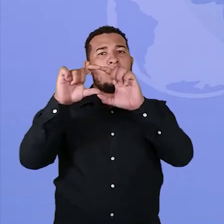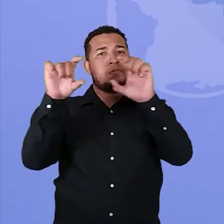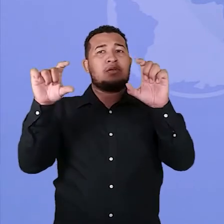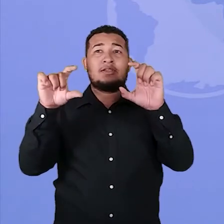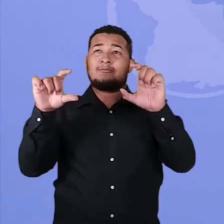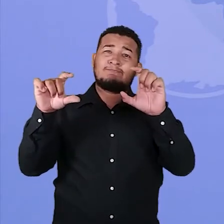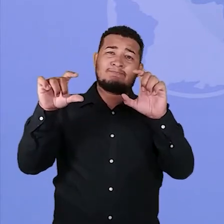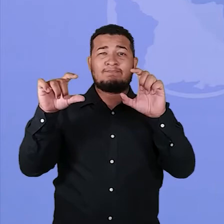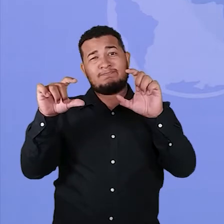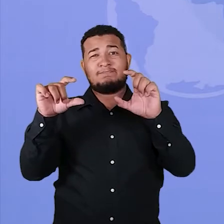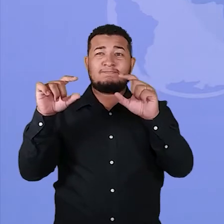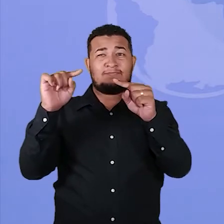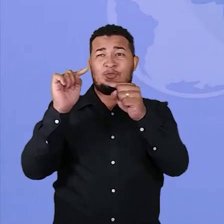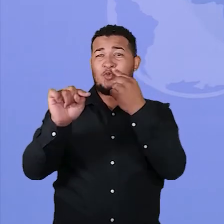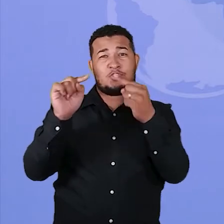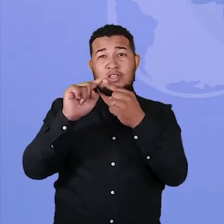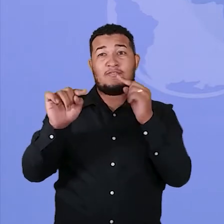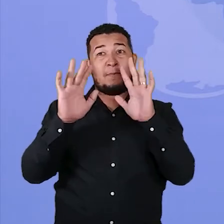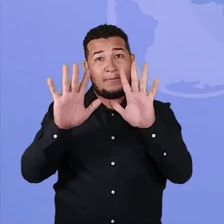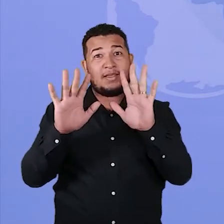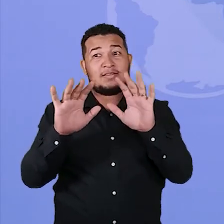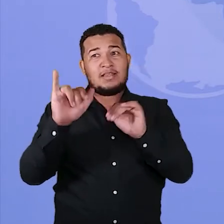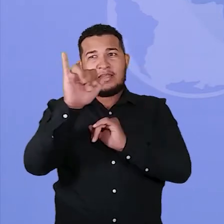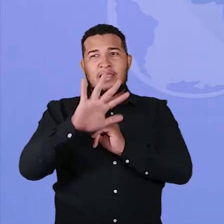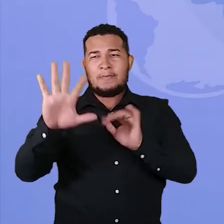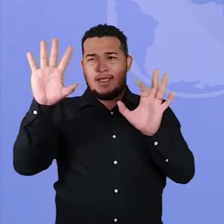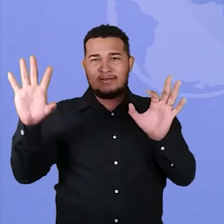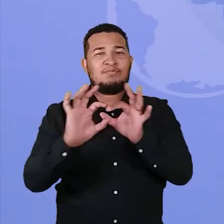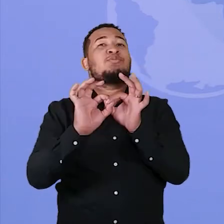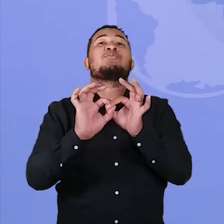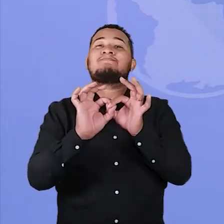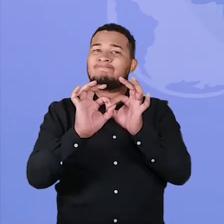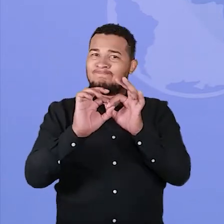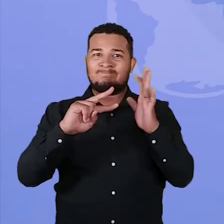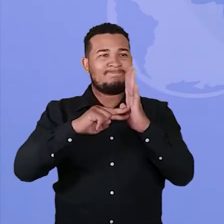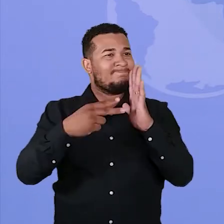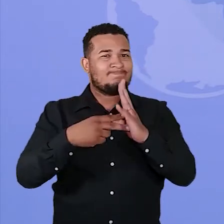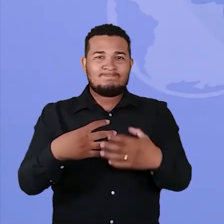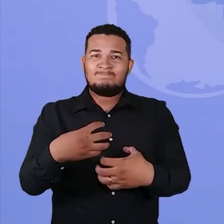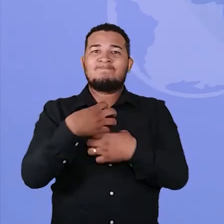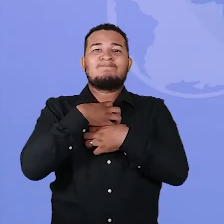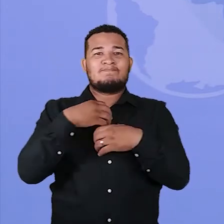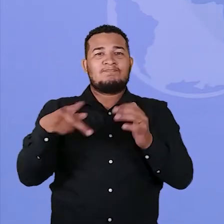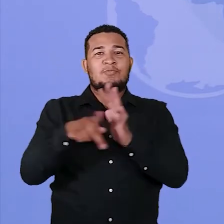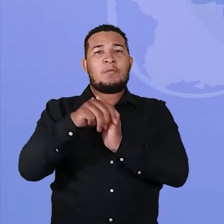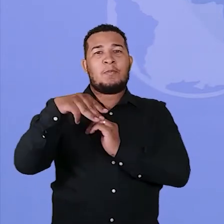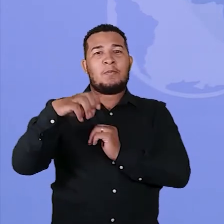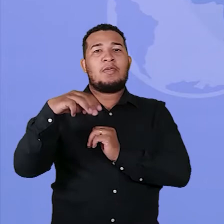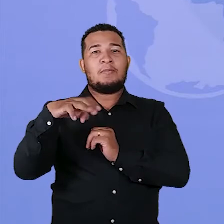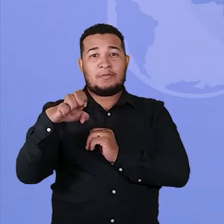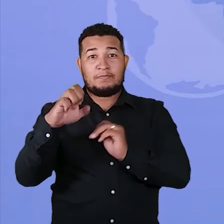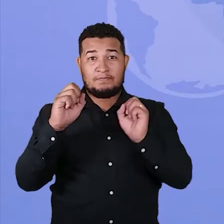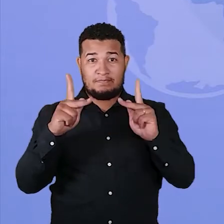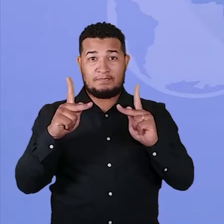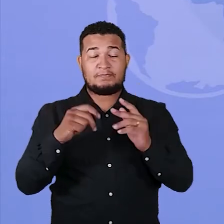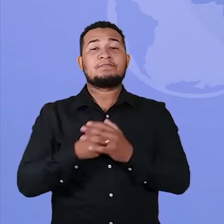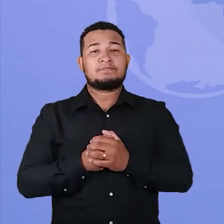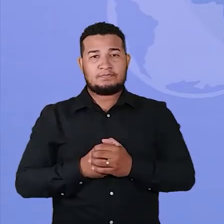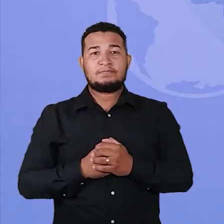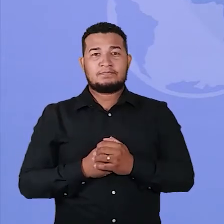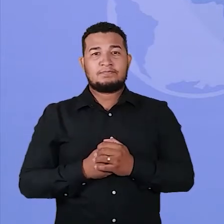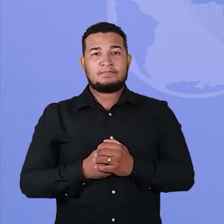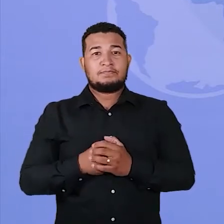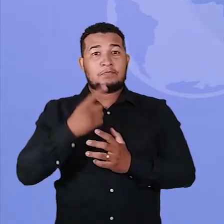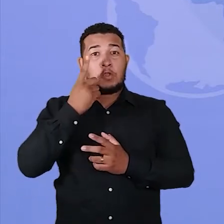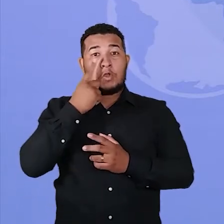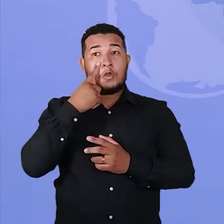que não tem tanto a ver com aquilo, mas unido à imagem, dá todo um sentido para o meme de humor. Beleza?